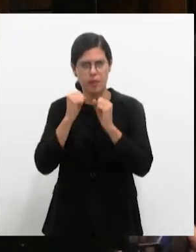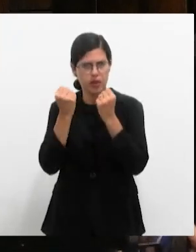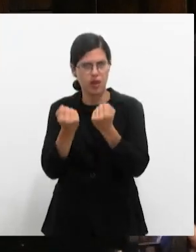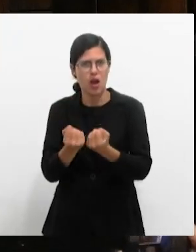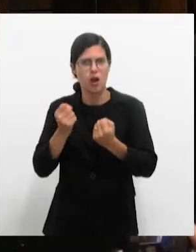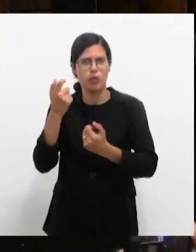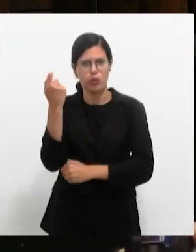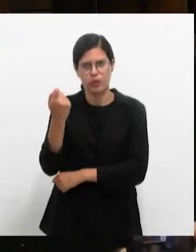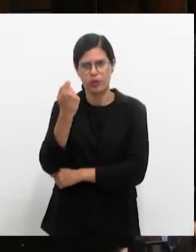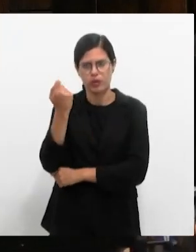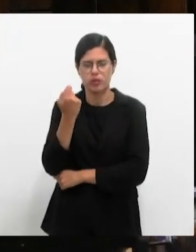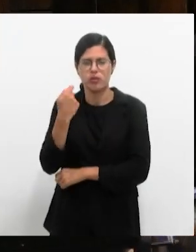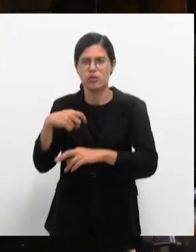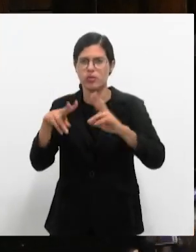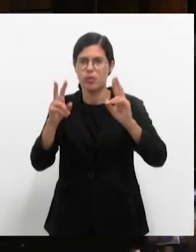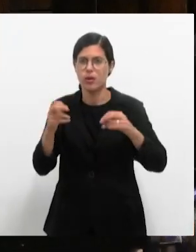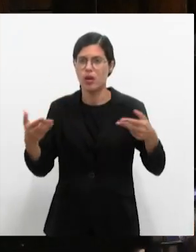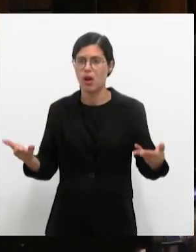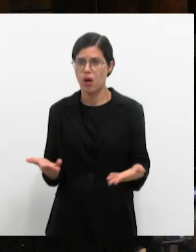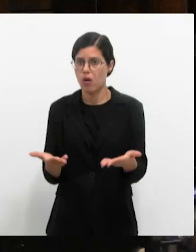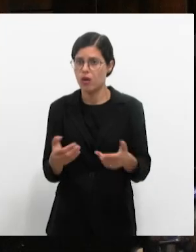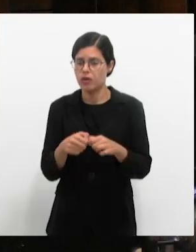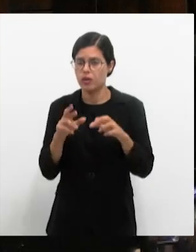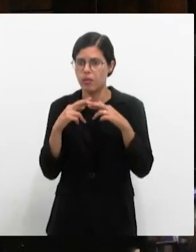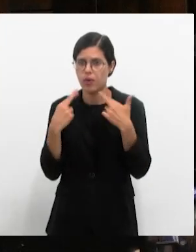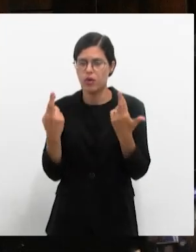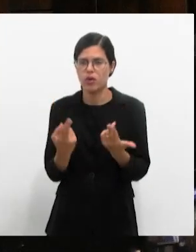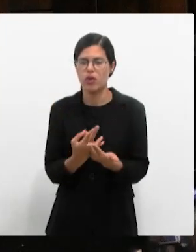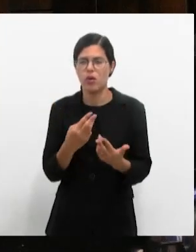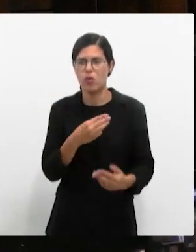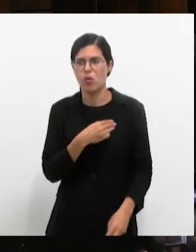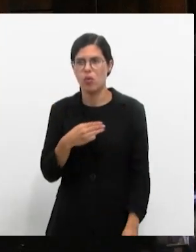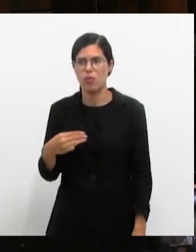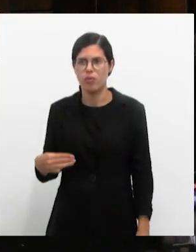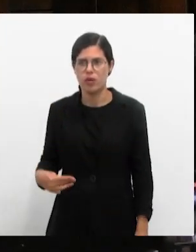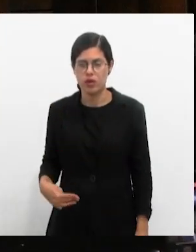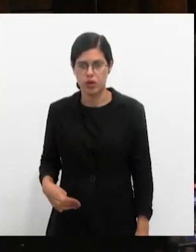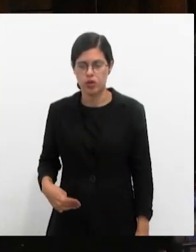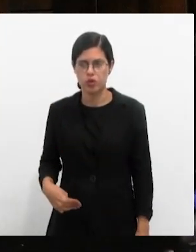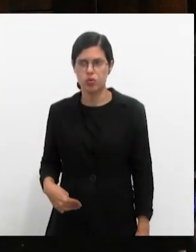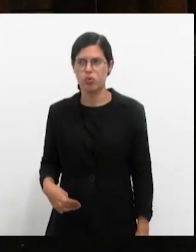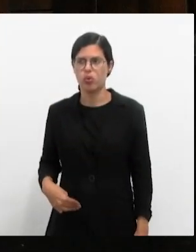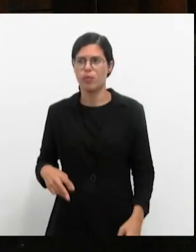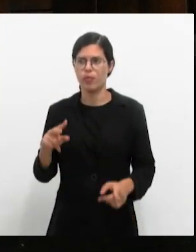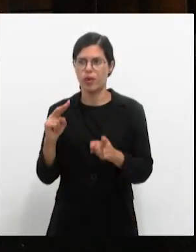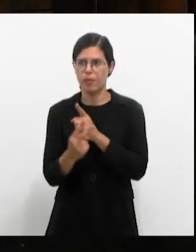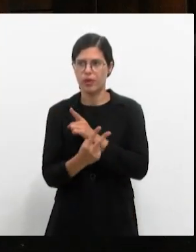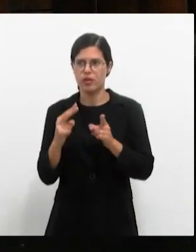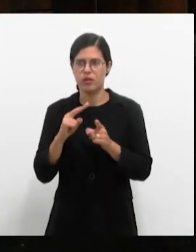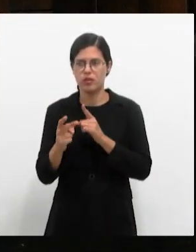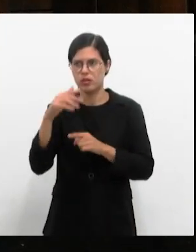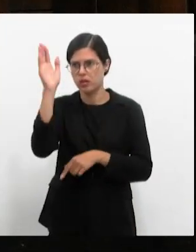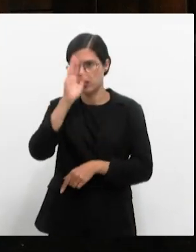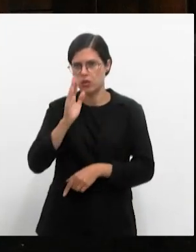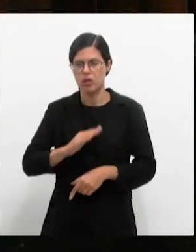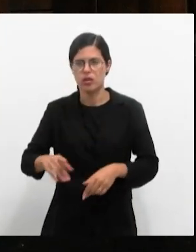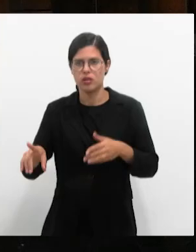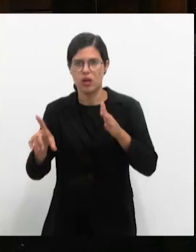assunto, e agora fizemos uma reunião com o ministro na perspectiva de nacionalização da